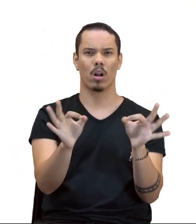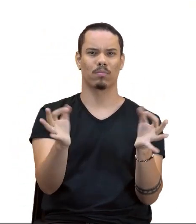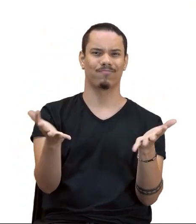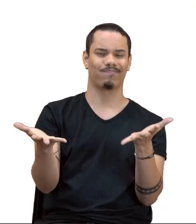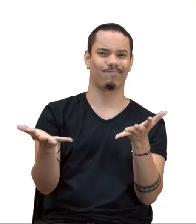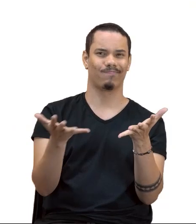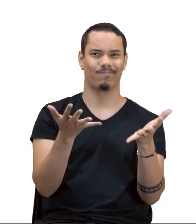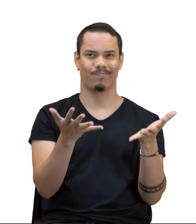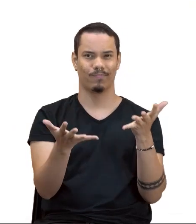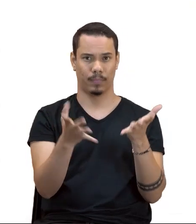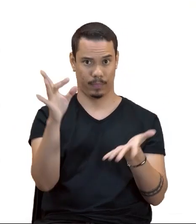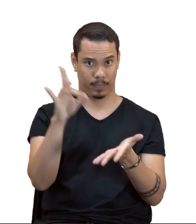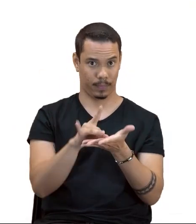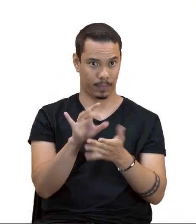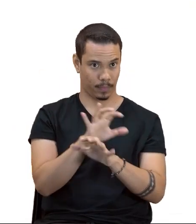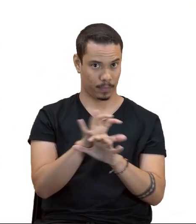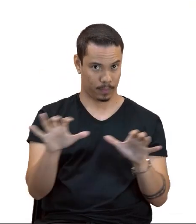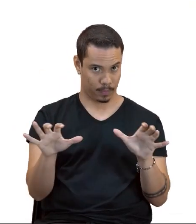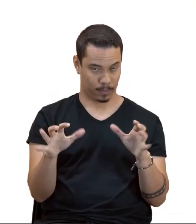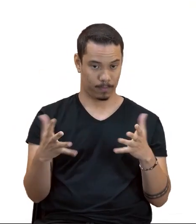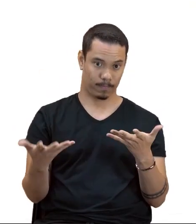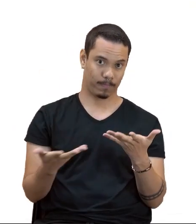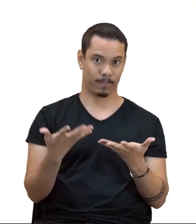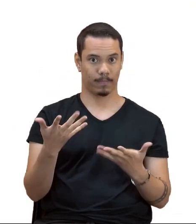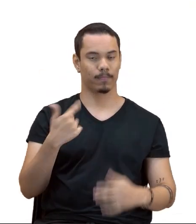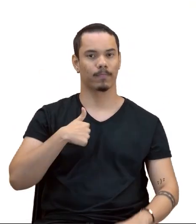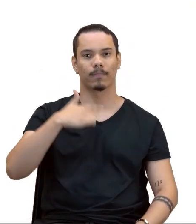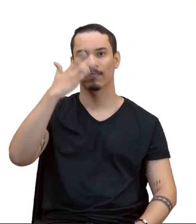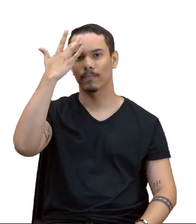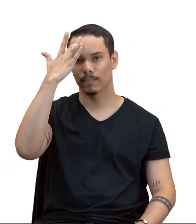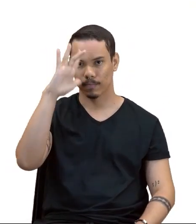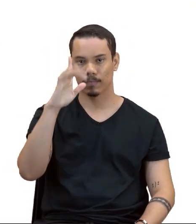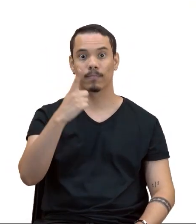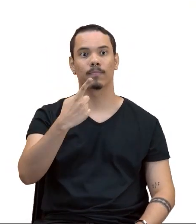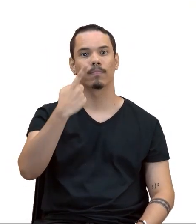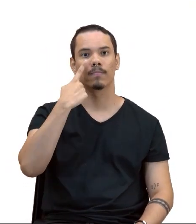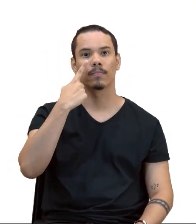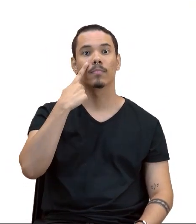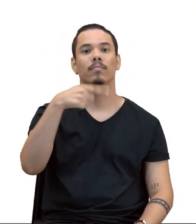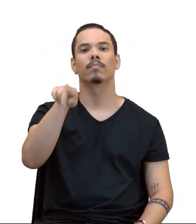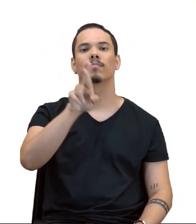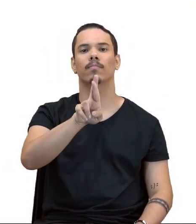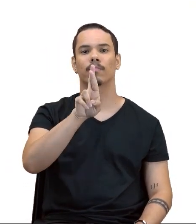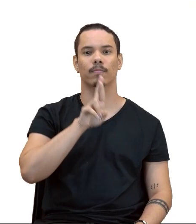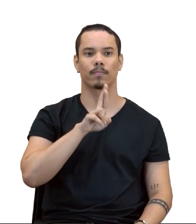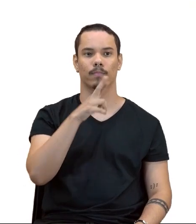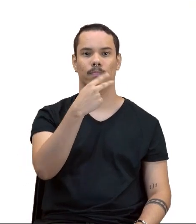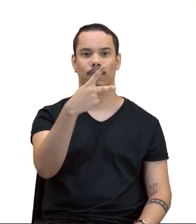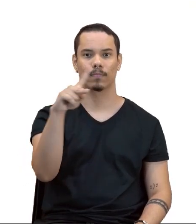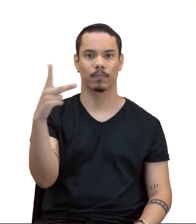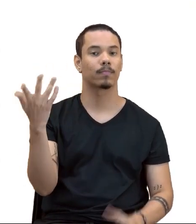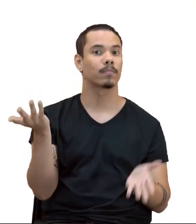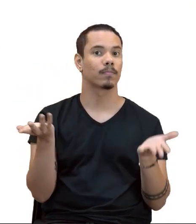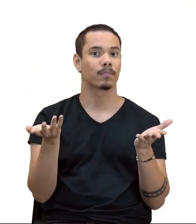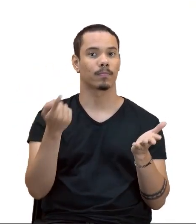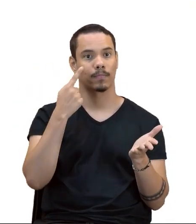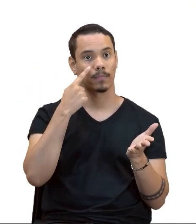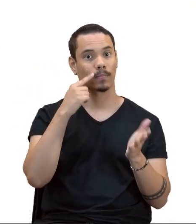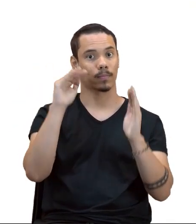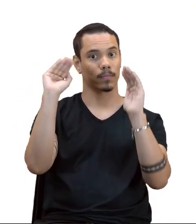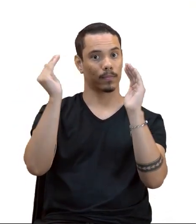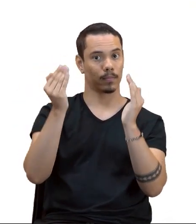Será que foi realmente nenhum critério? E aí, galerinha, fala. Vamos analisar e